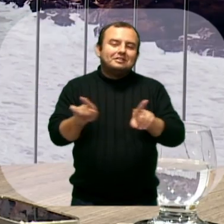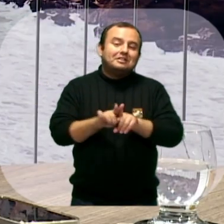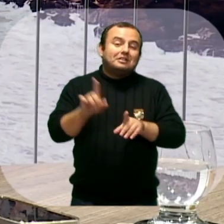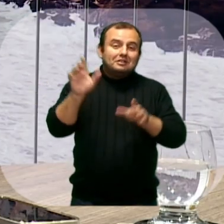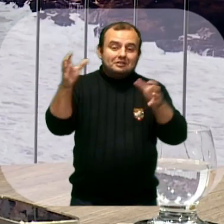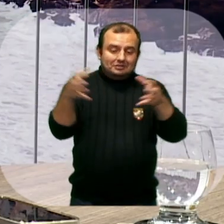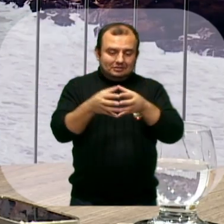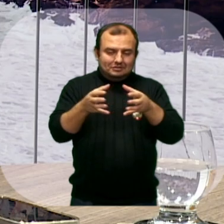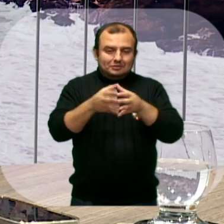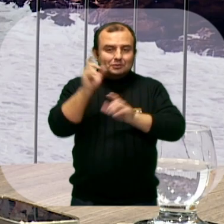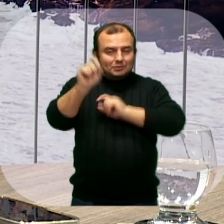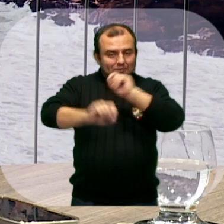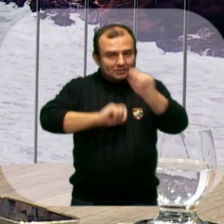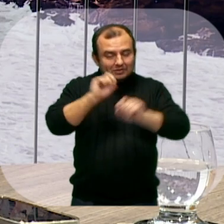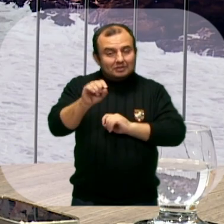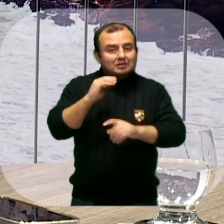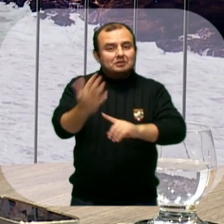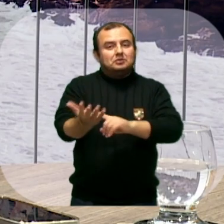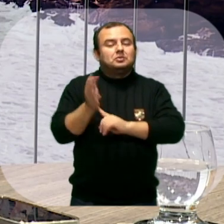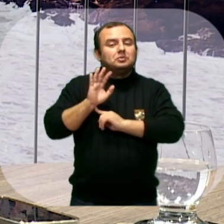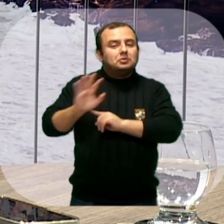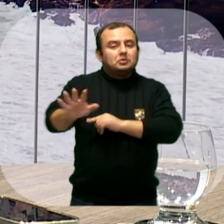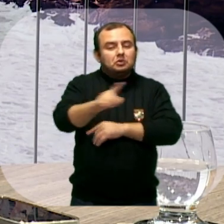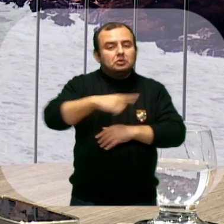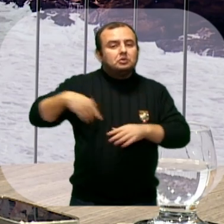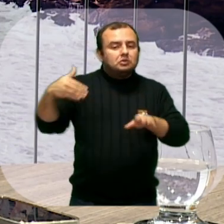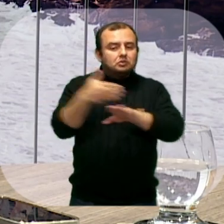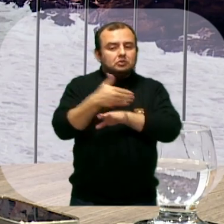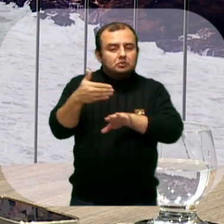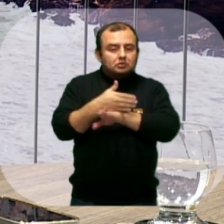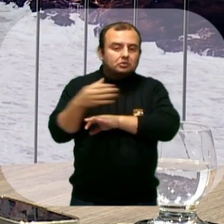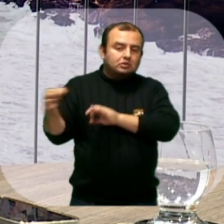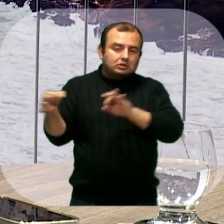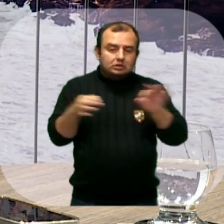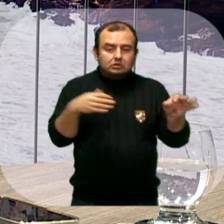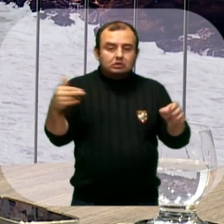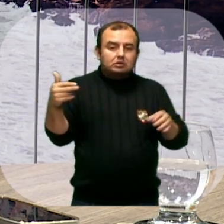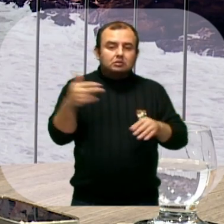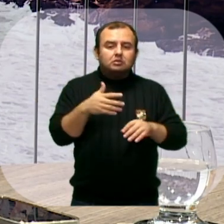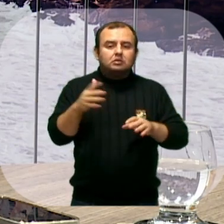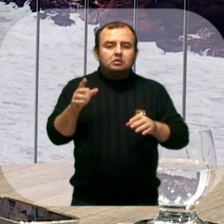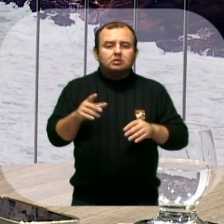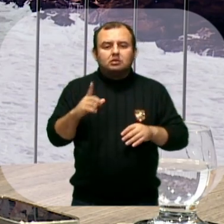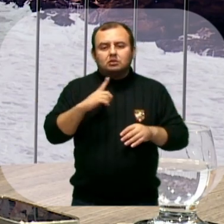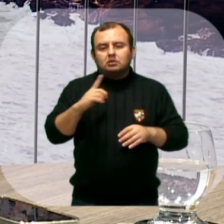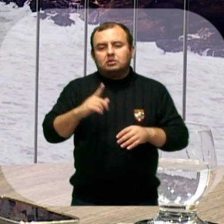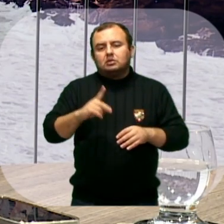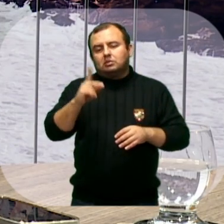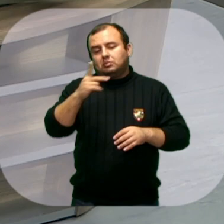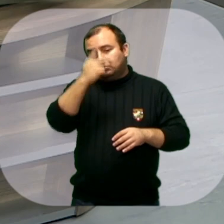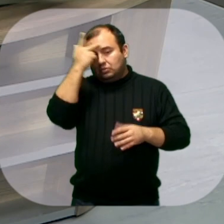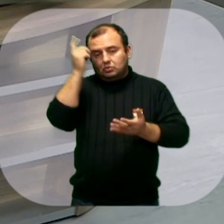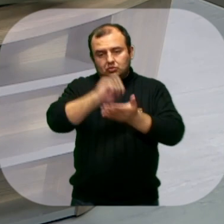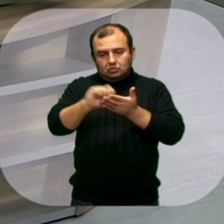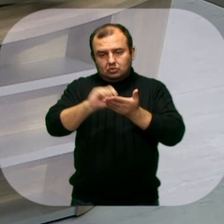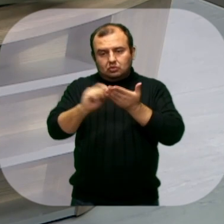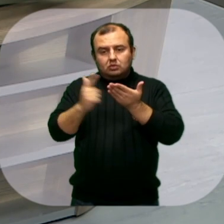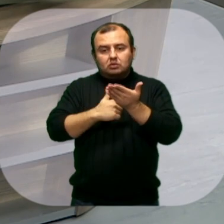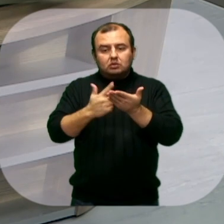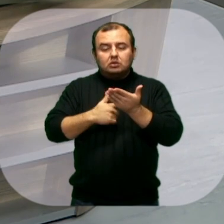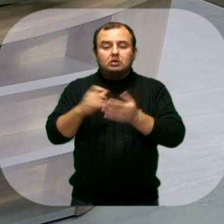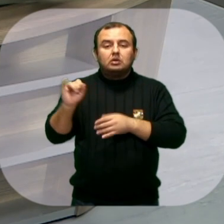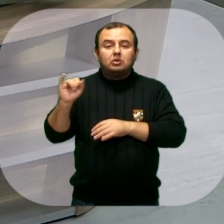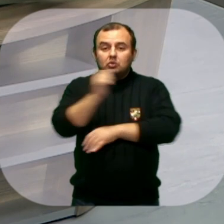pessoal nos ajuda frequentando sempre a biblioteca. Então, geralmente tem um autor lá na biblioteca, se os alunos